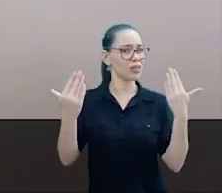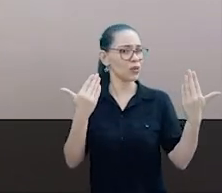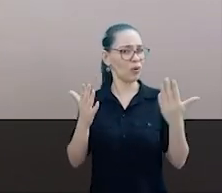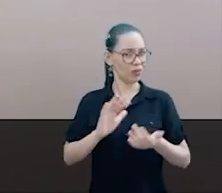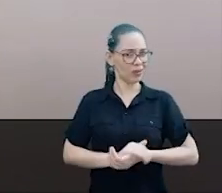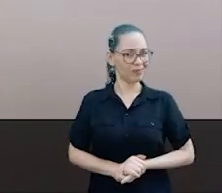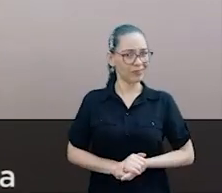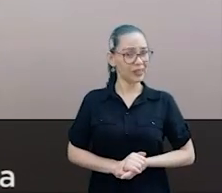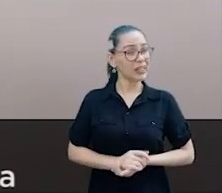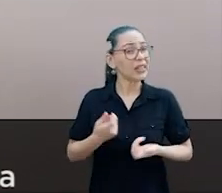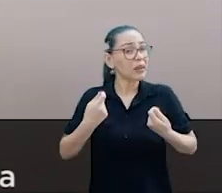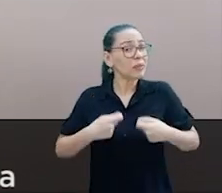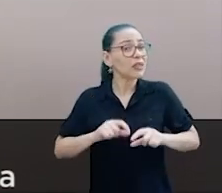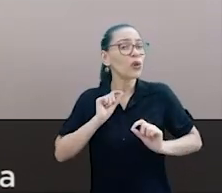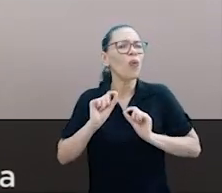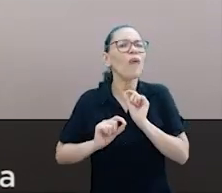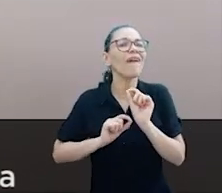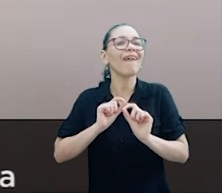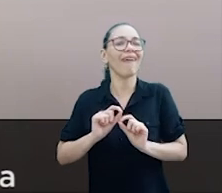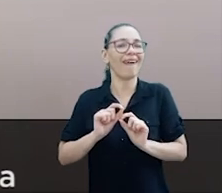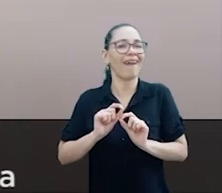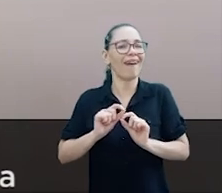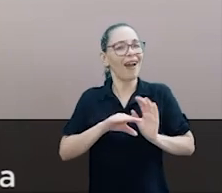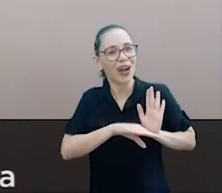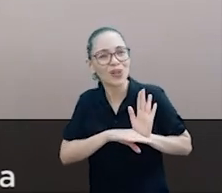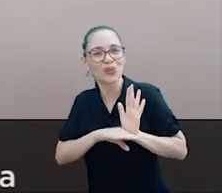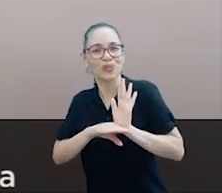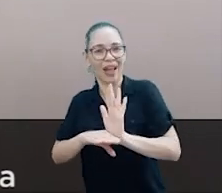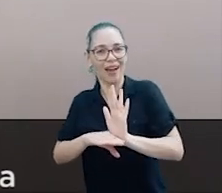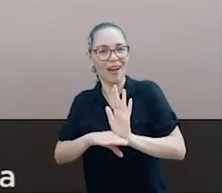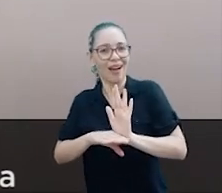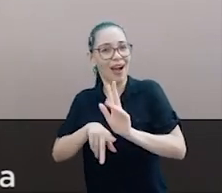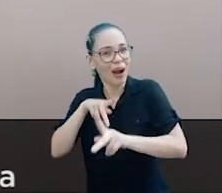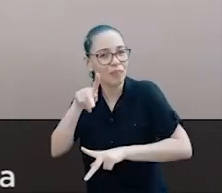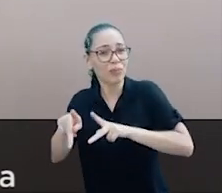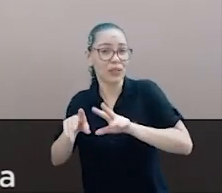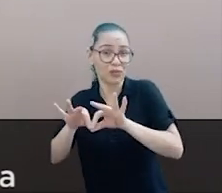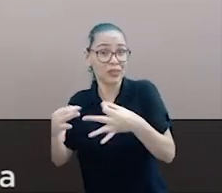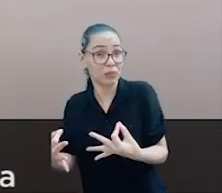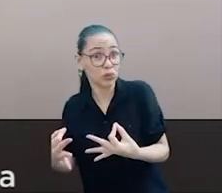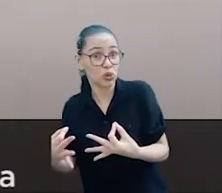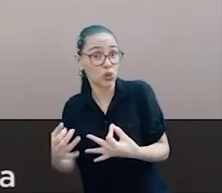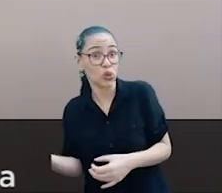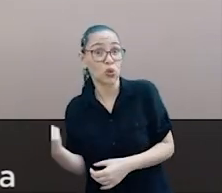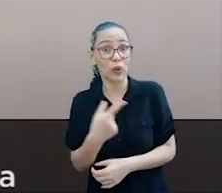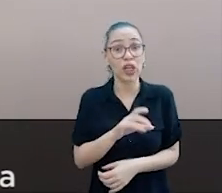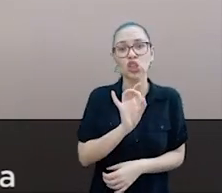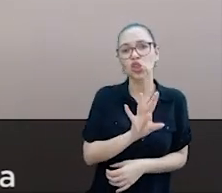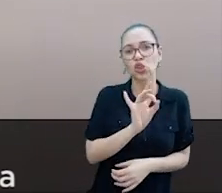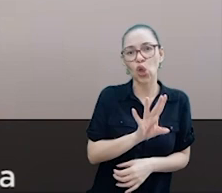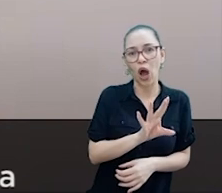da psicologia, representando, inclusive, essa necessidade de atender a